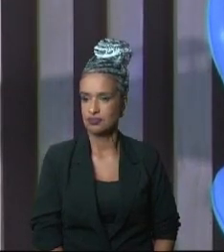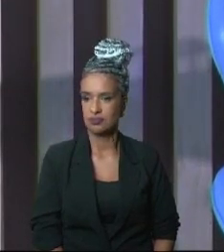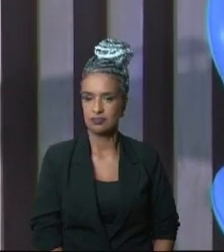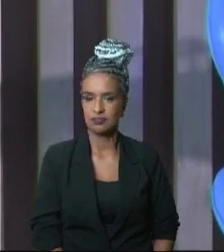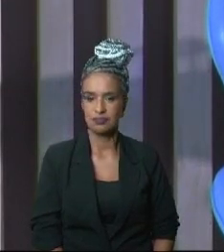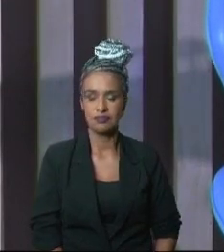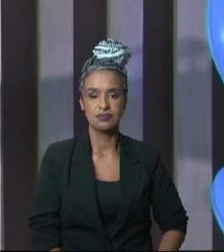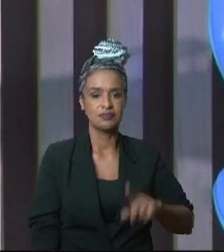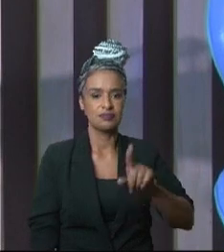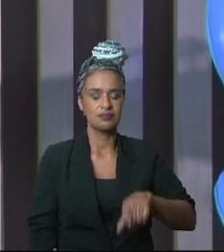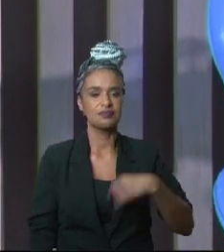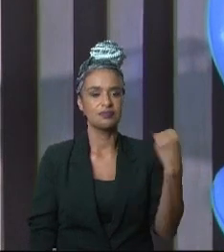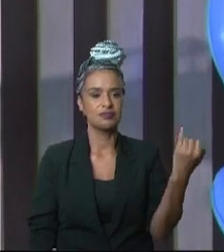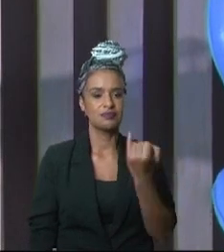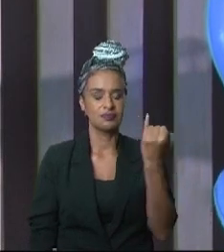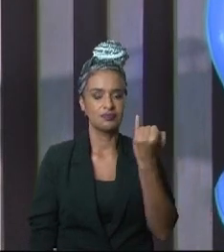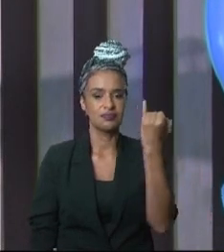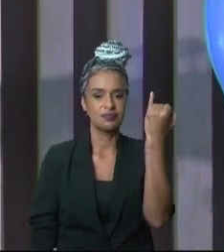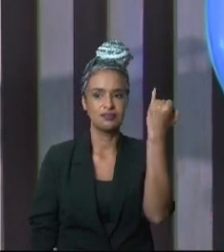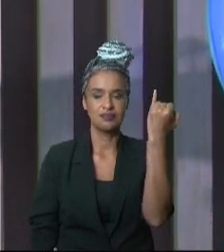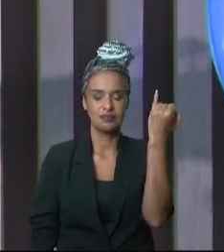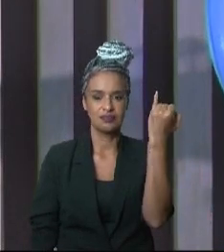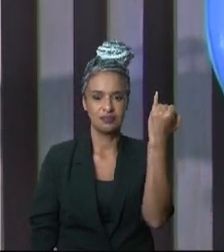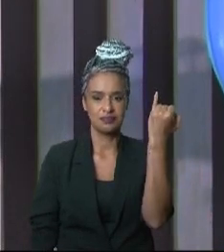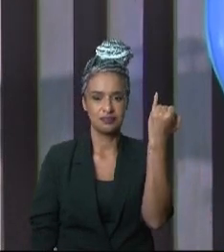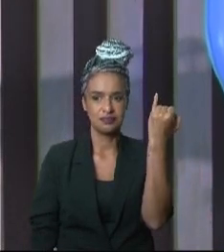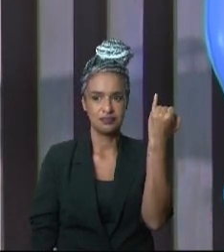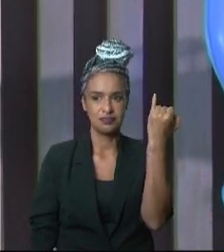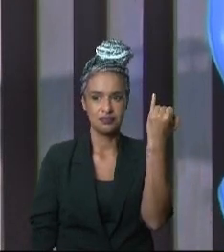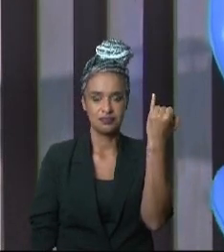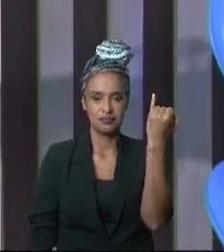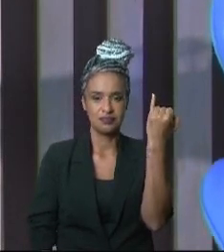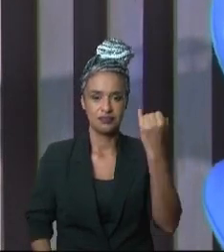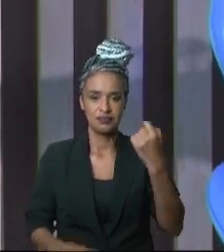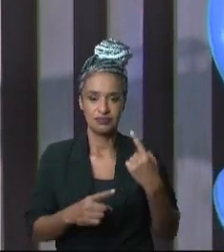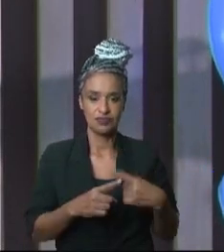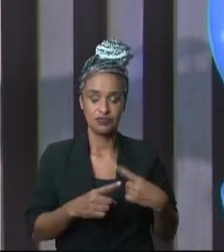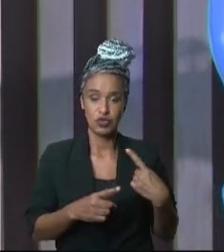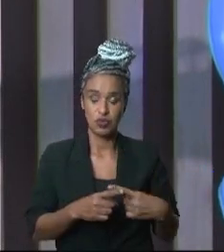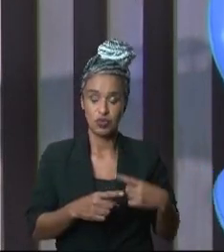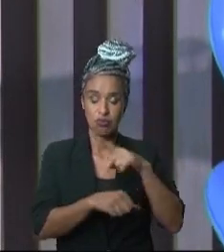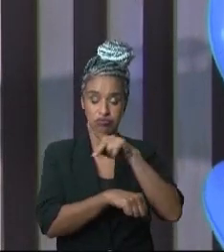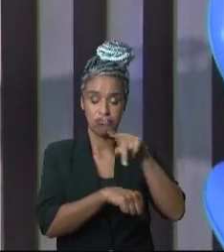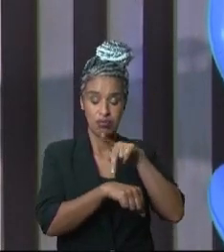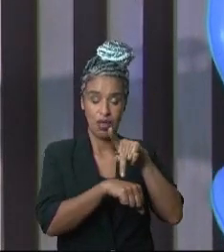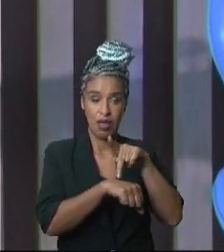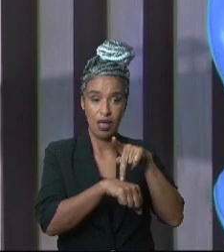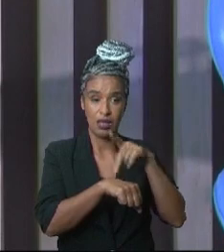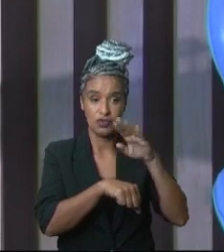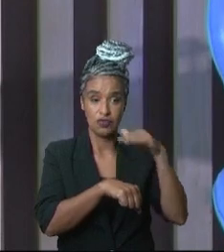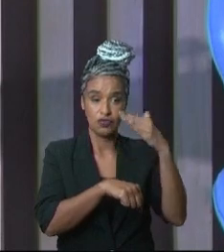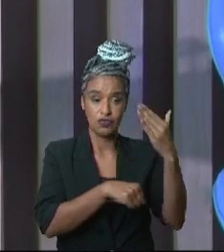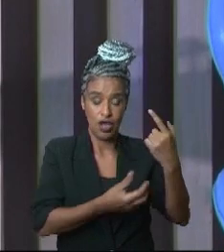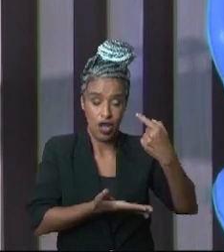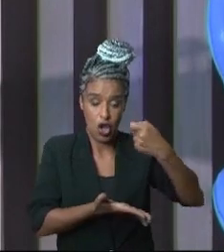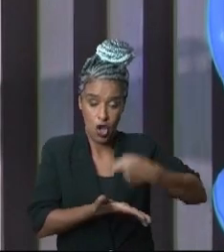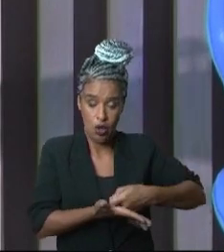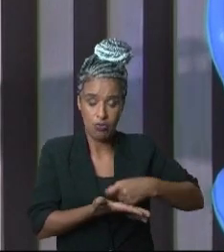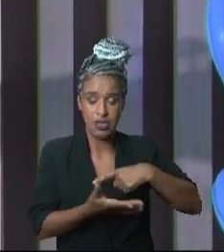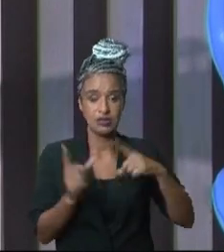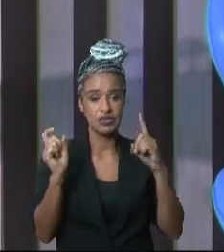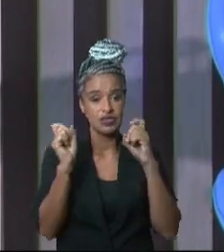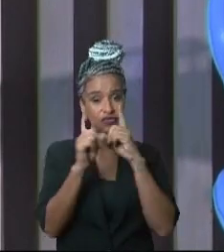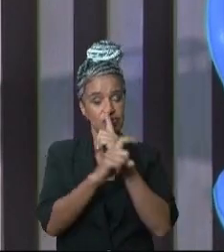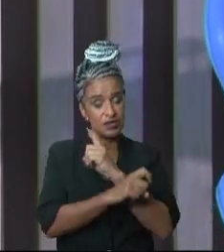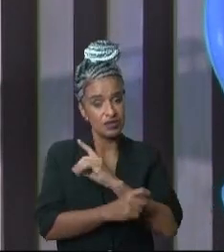É muito importante porque a cooperação internacional é mais difícil. É